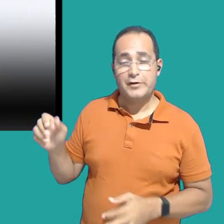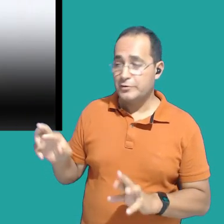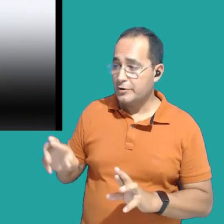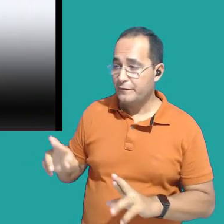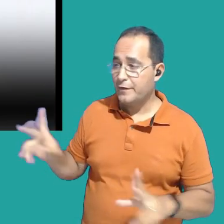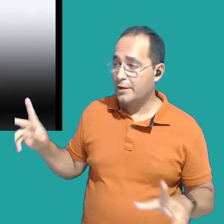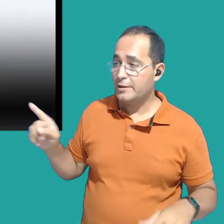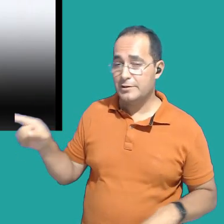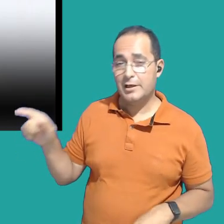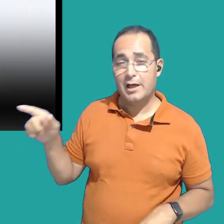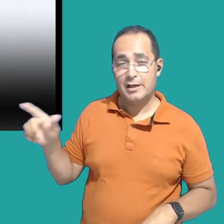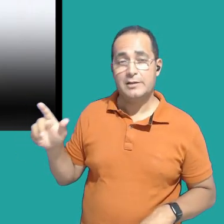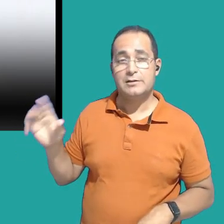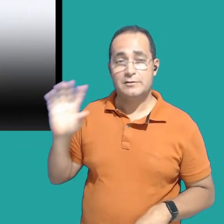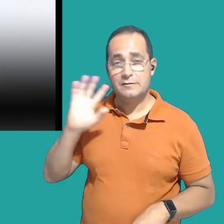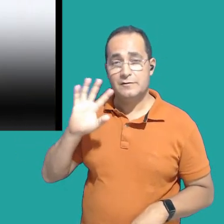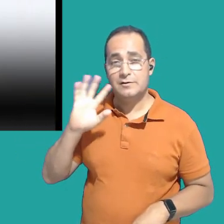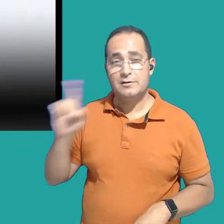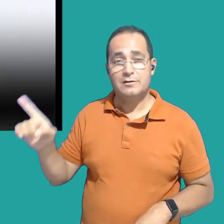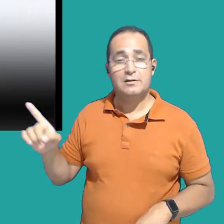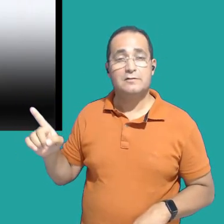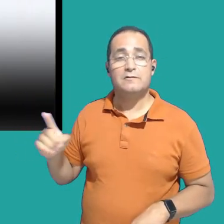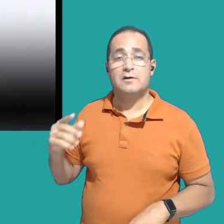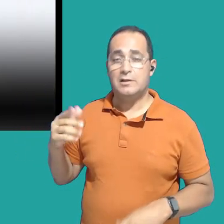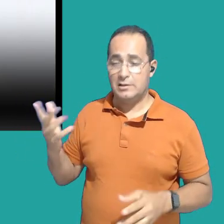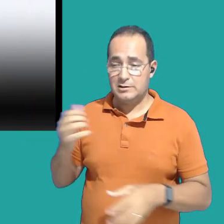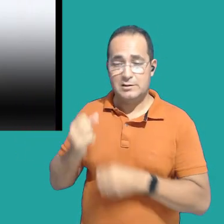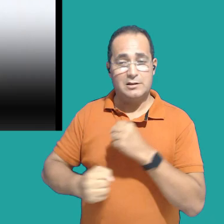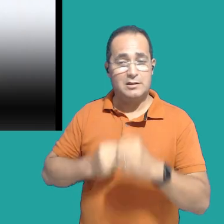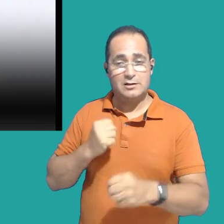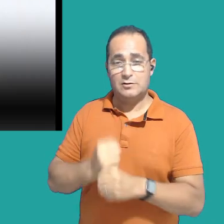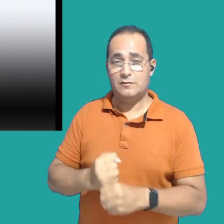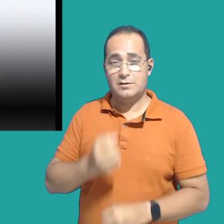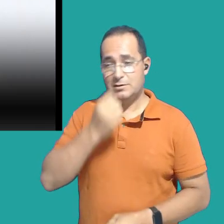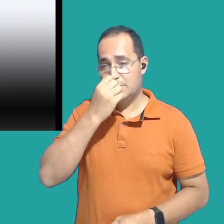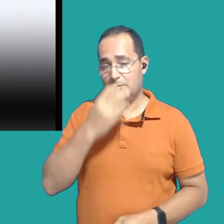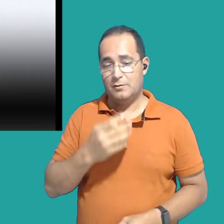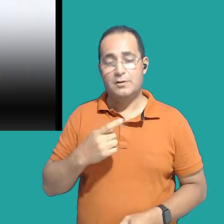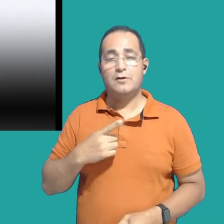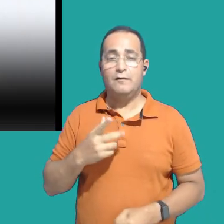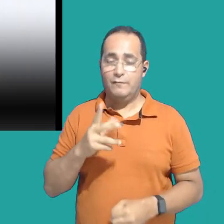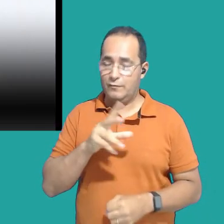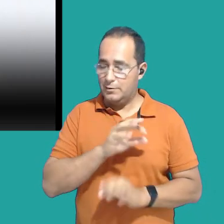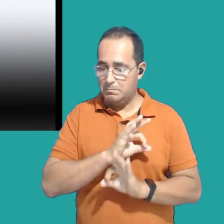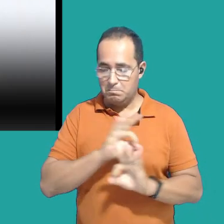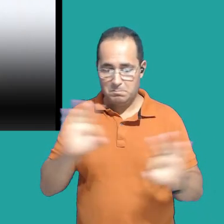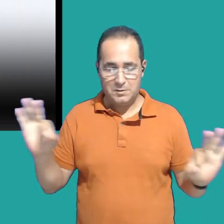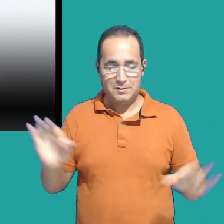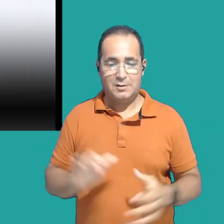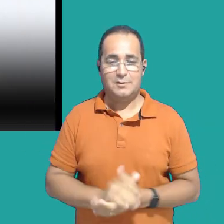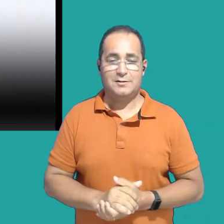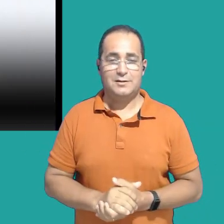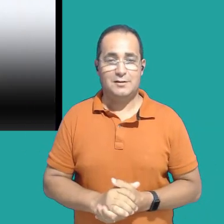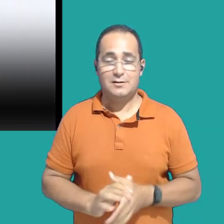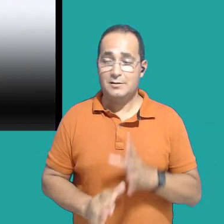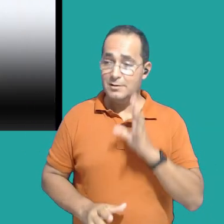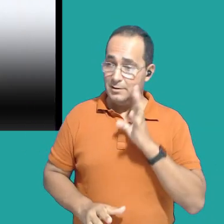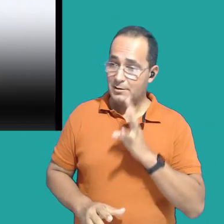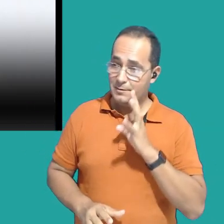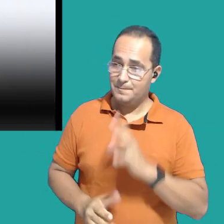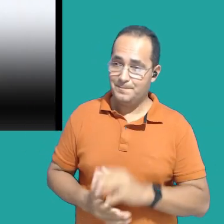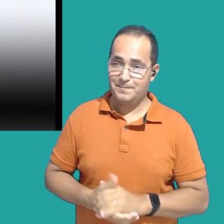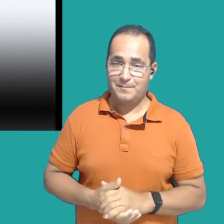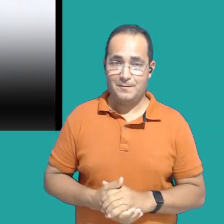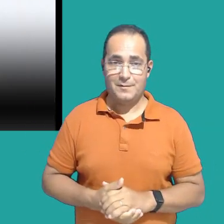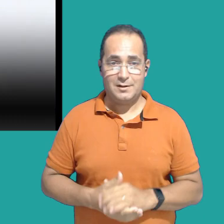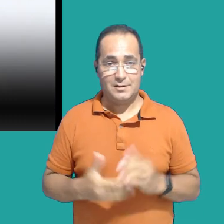diferente. Legal, Tem alguém aqui que vai fazer valer a pena esse ano. E massa, foi muito bom, foi muito bom. bacana.